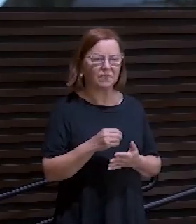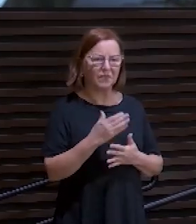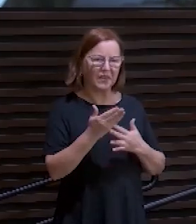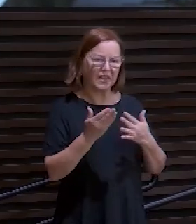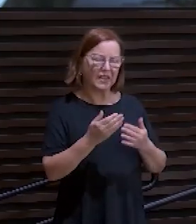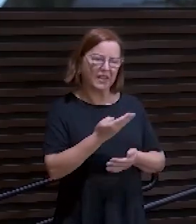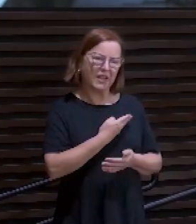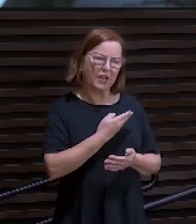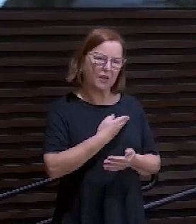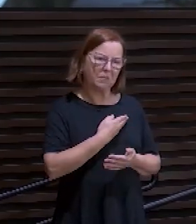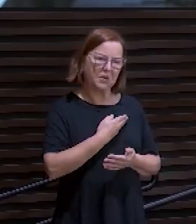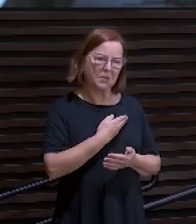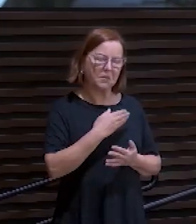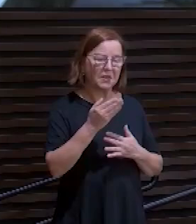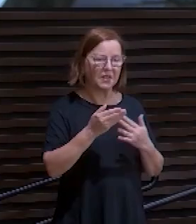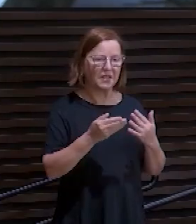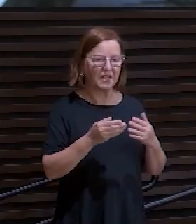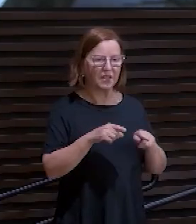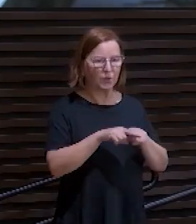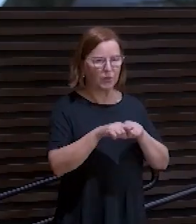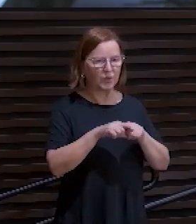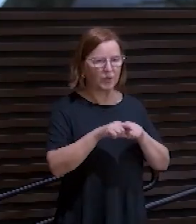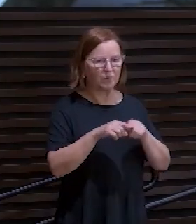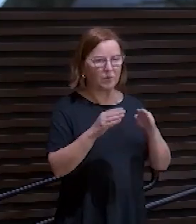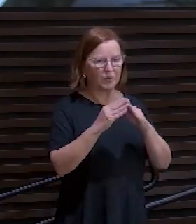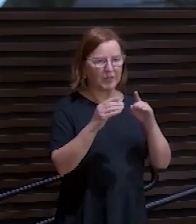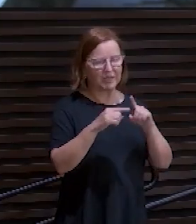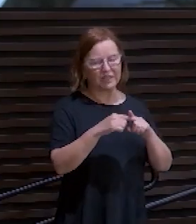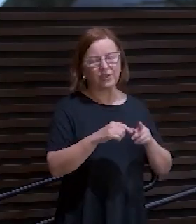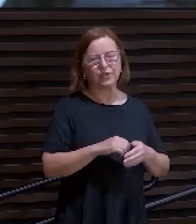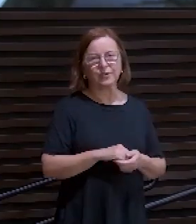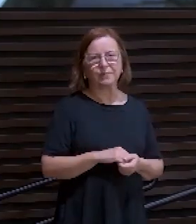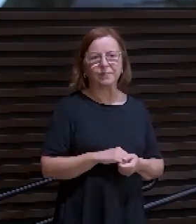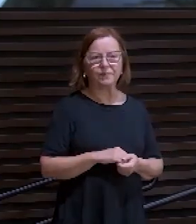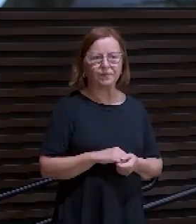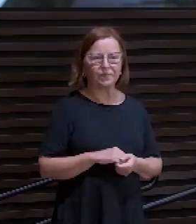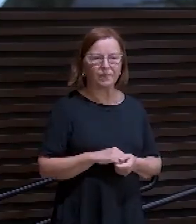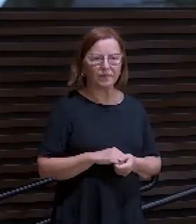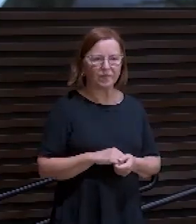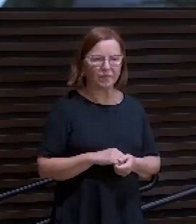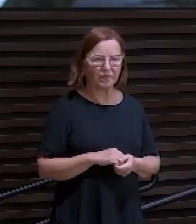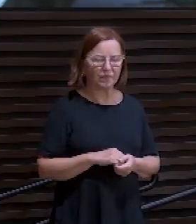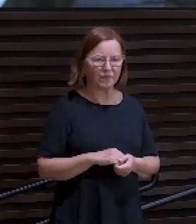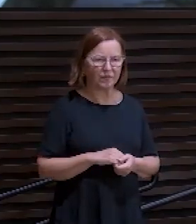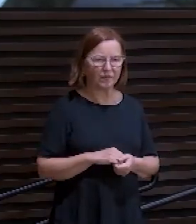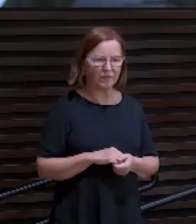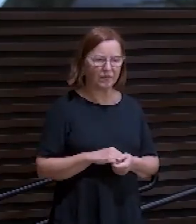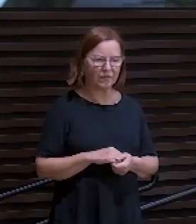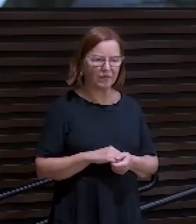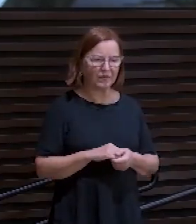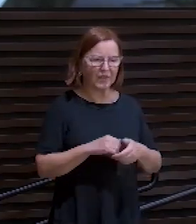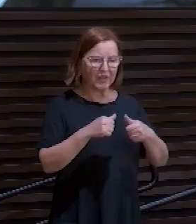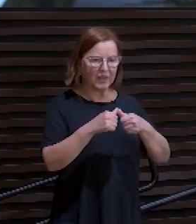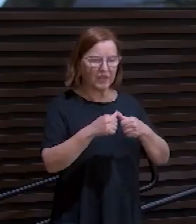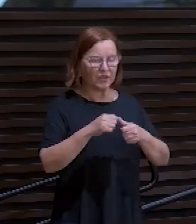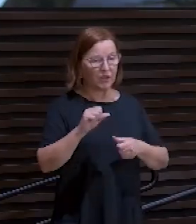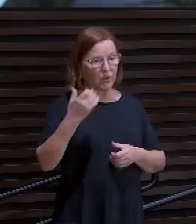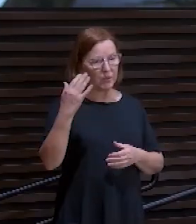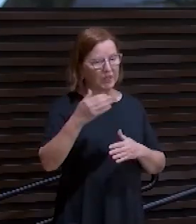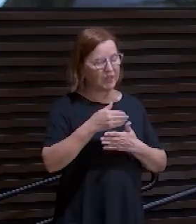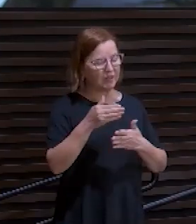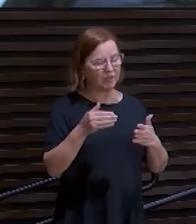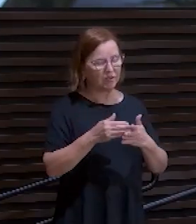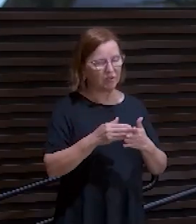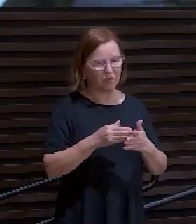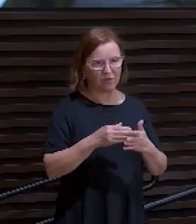Como isso se deu ao longo da história e principalmente como Deus revelou na sua palavra que essas relações se